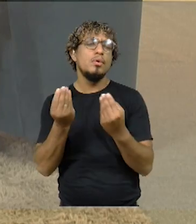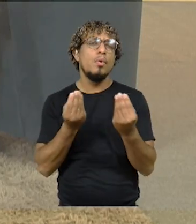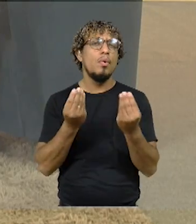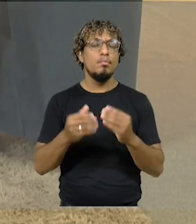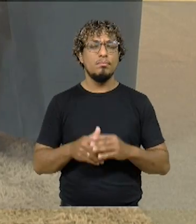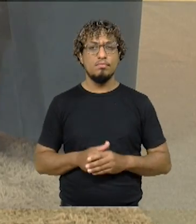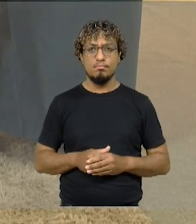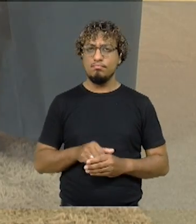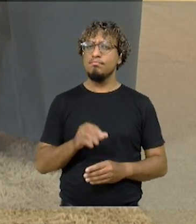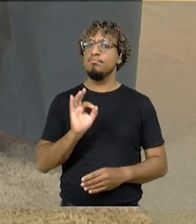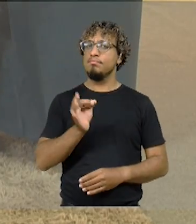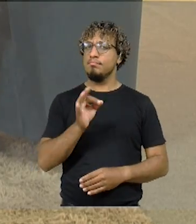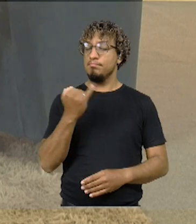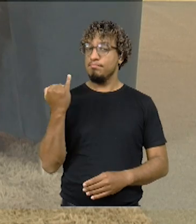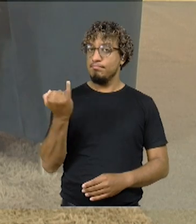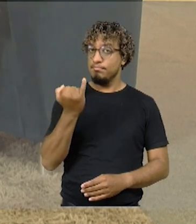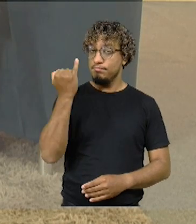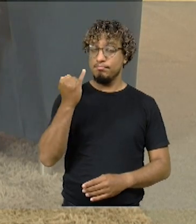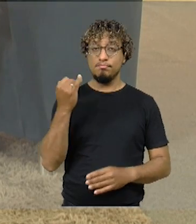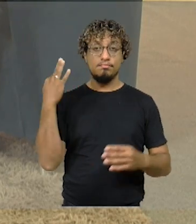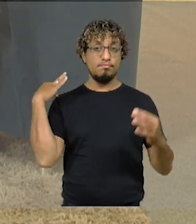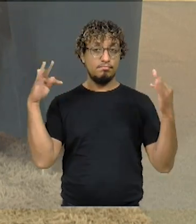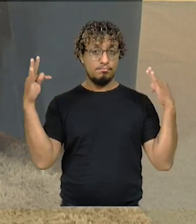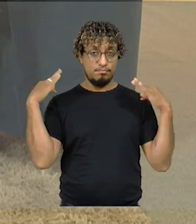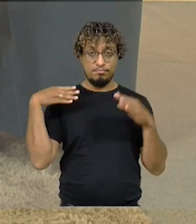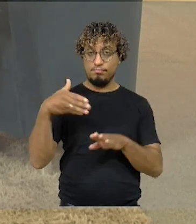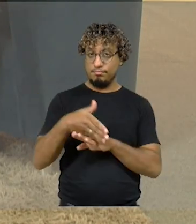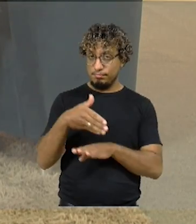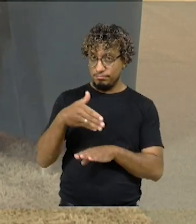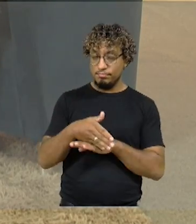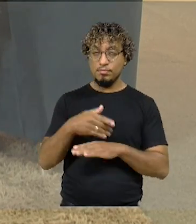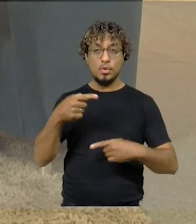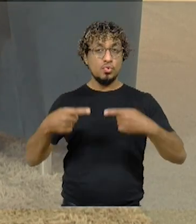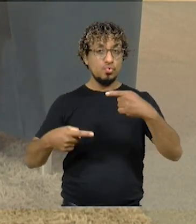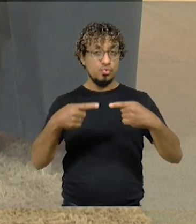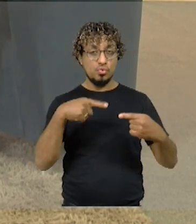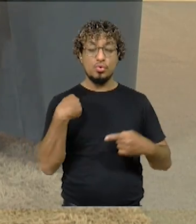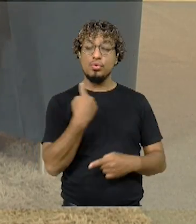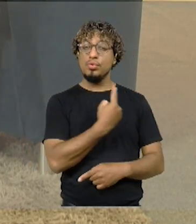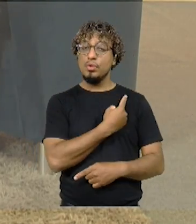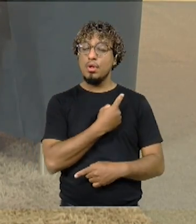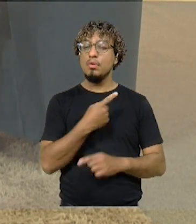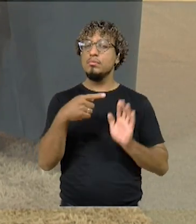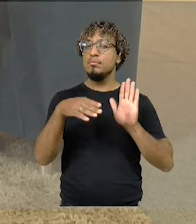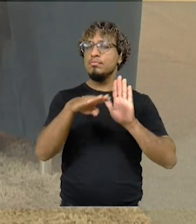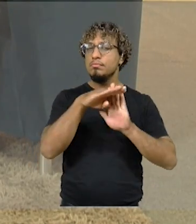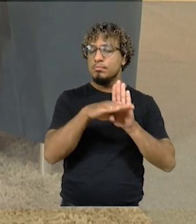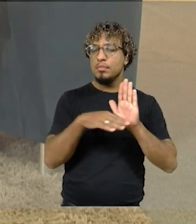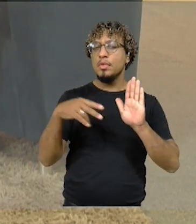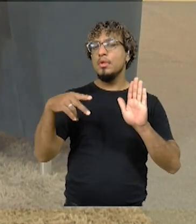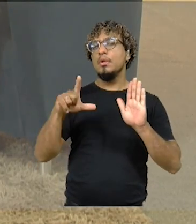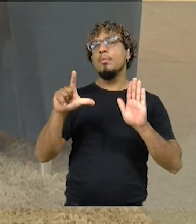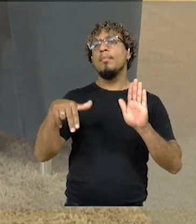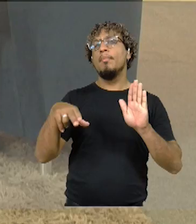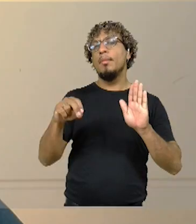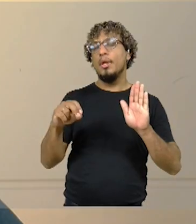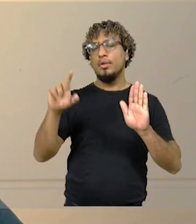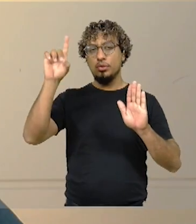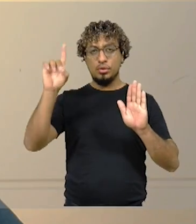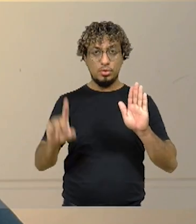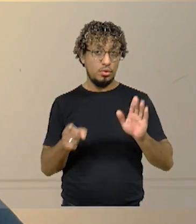discussão, né? Infelizmente você teve uma redução da área de lençóis freáticos, onde a gente tira mais de 60% da água da